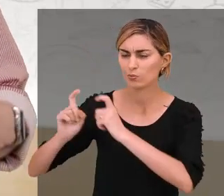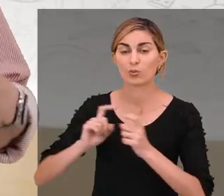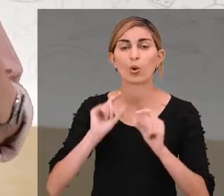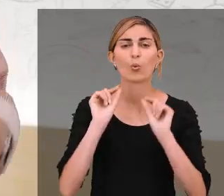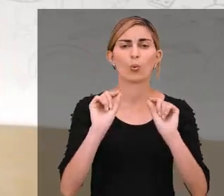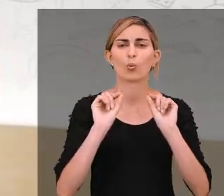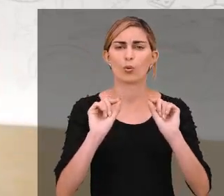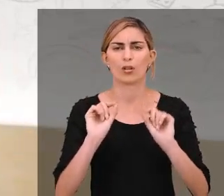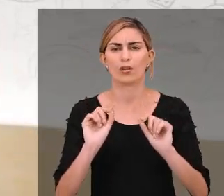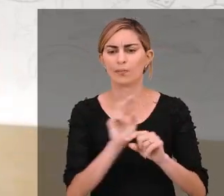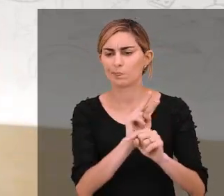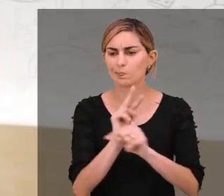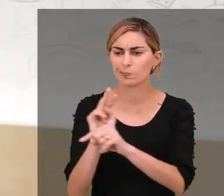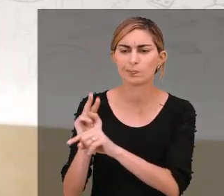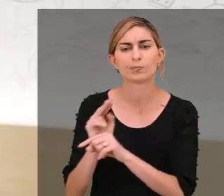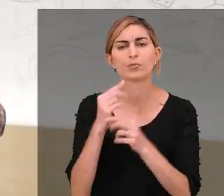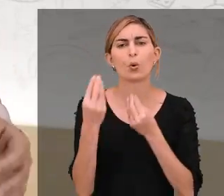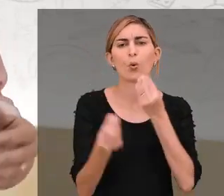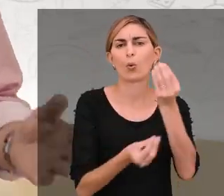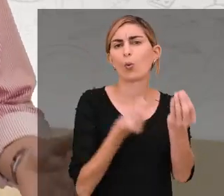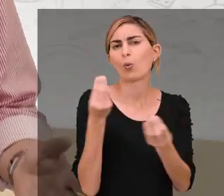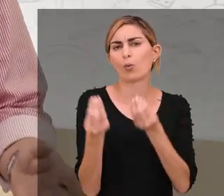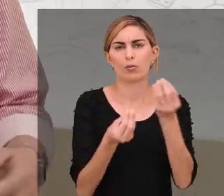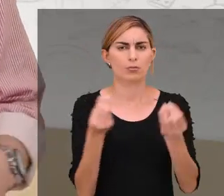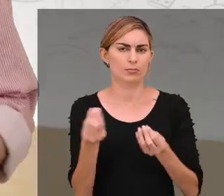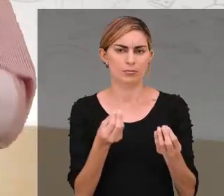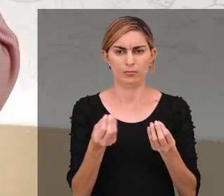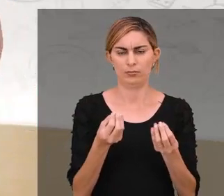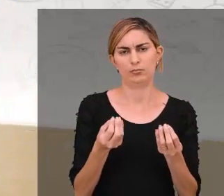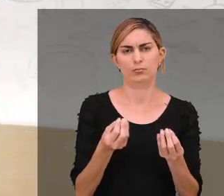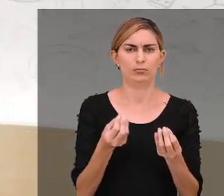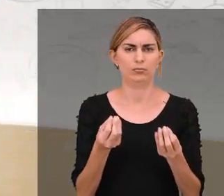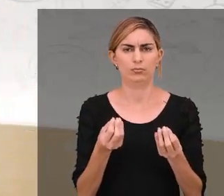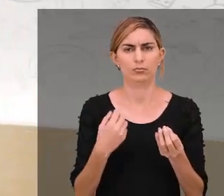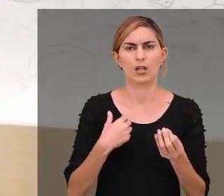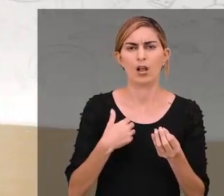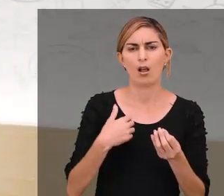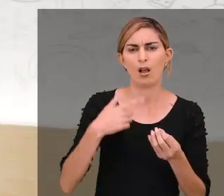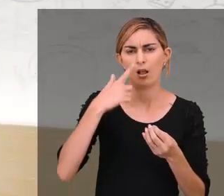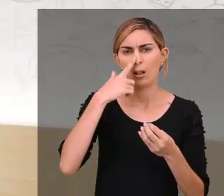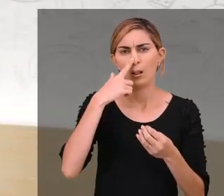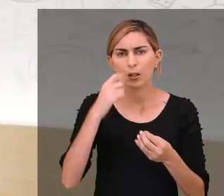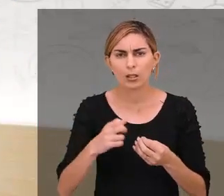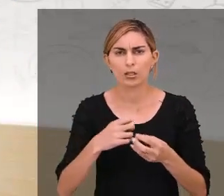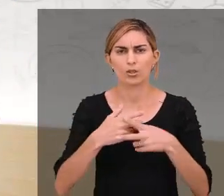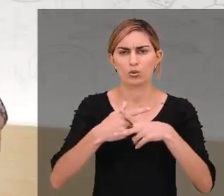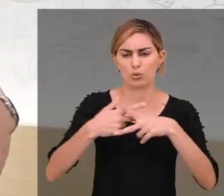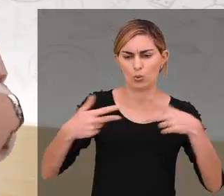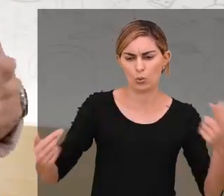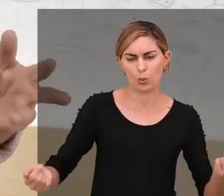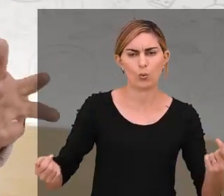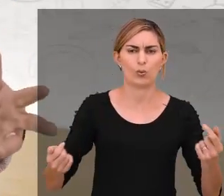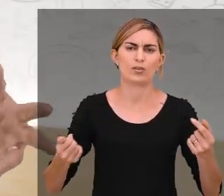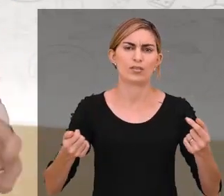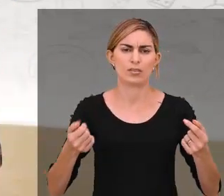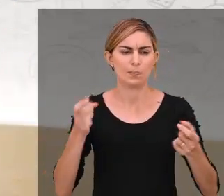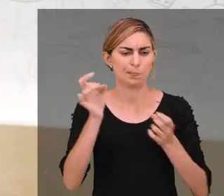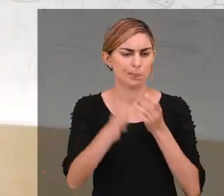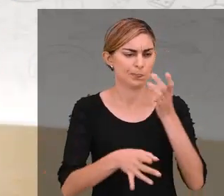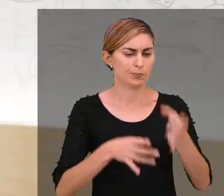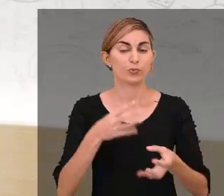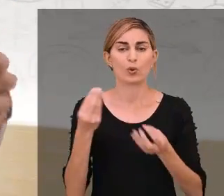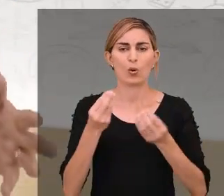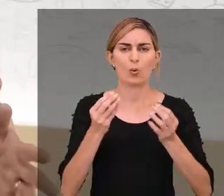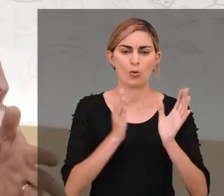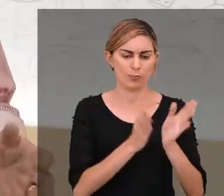que é que a gente deveria fazer ou como nós deveríamos fazer para descartar de forma mais eficiente, de forma